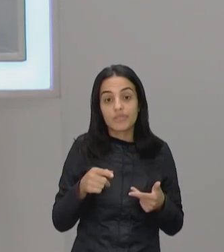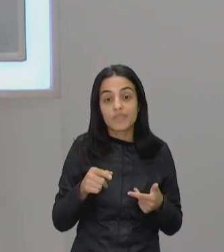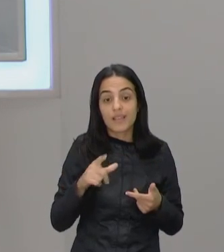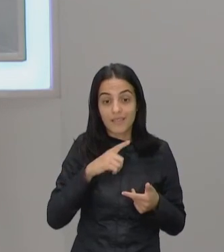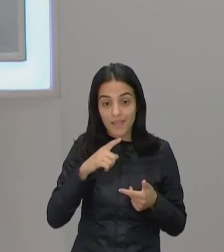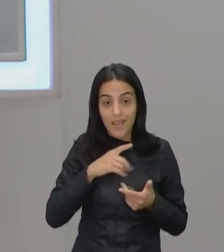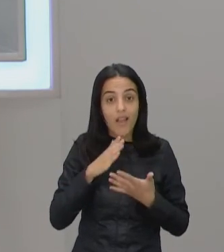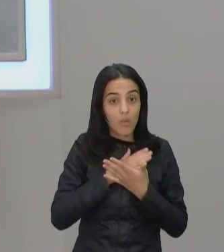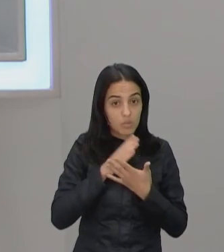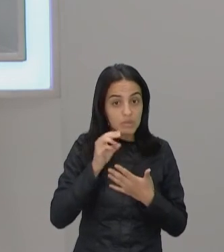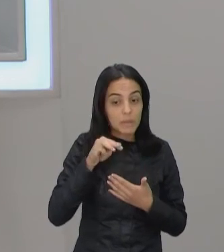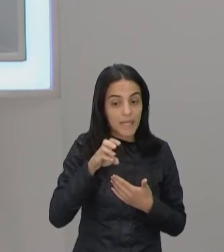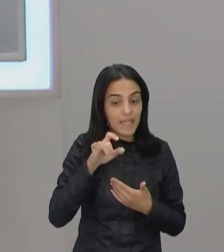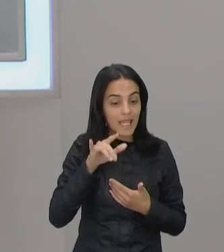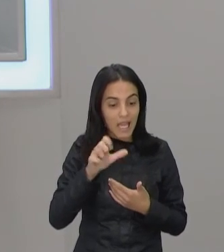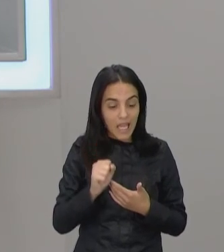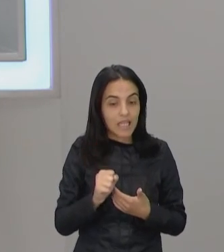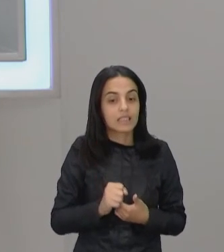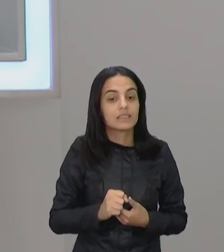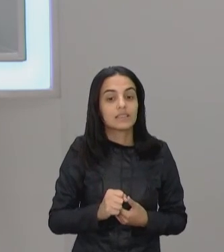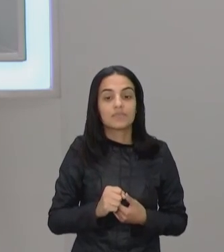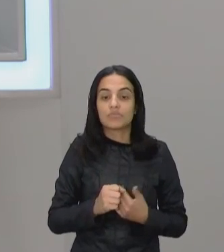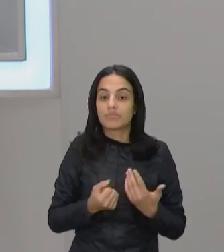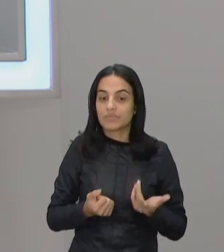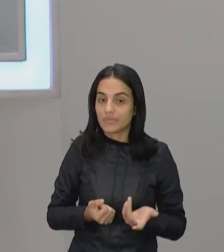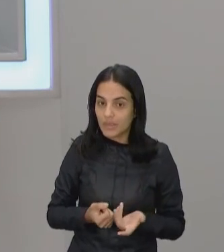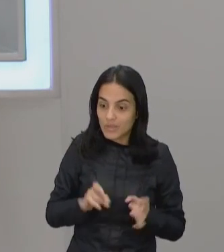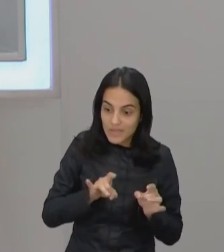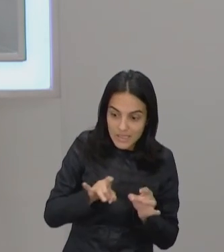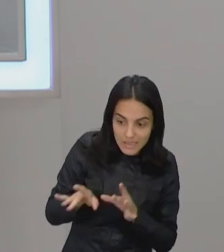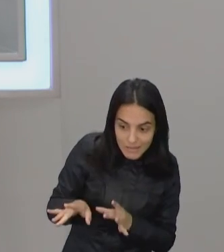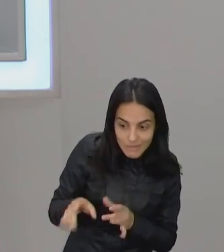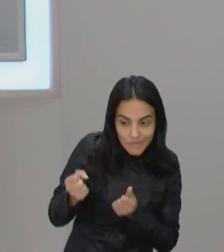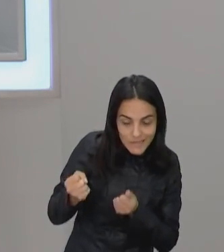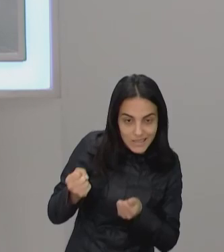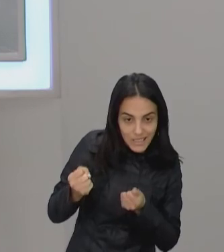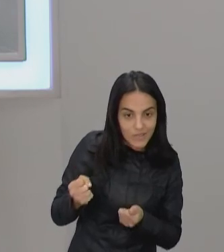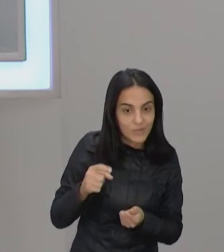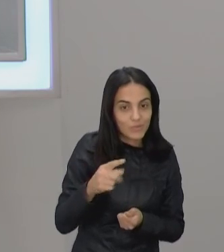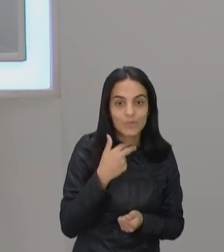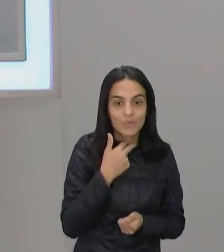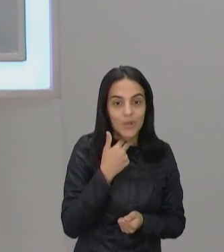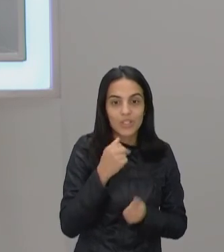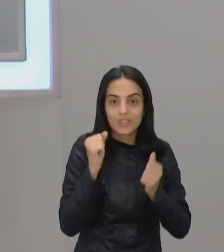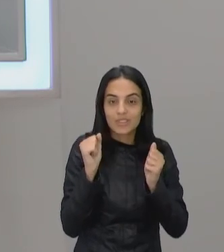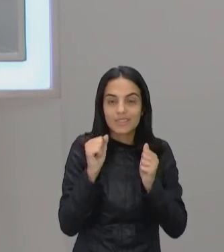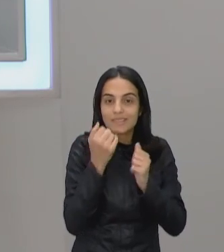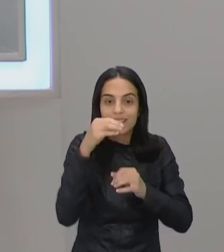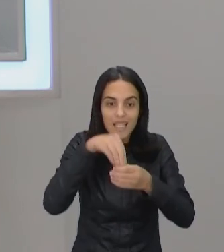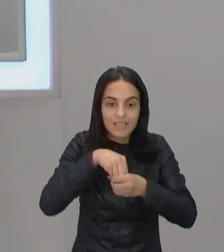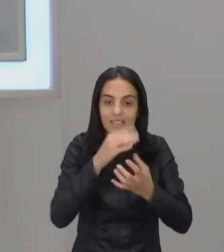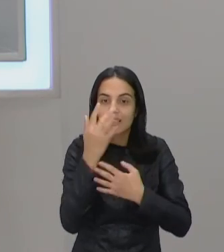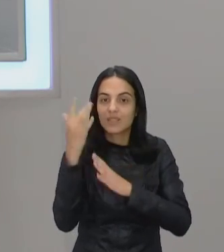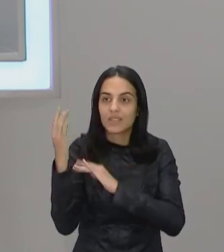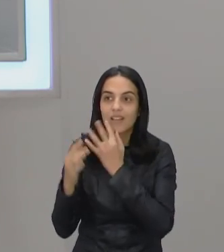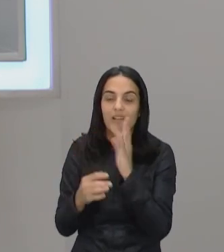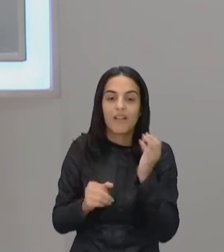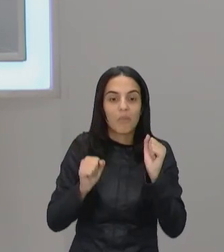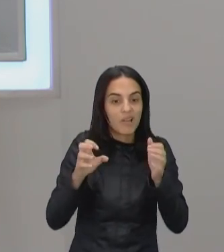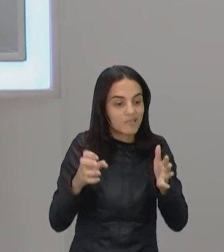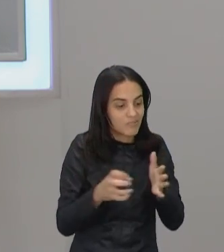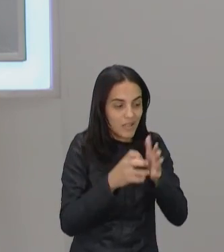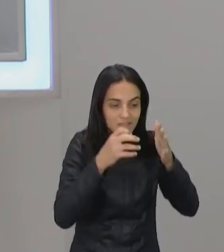contém esses metais ali, né? Contém níquel, cádmio, são metais pesados. Eles não podem estar na natureza. Eles são metais que vão atrapalhar